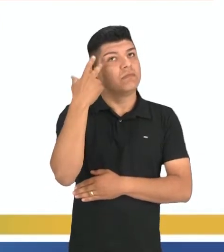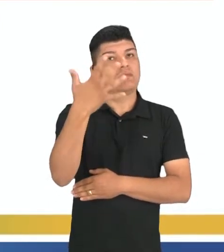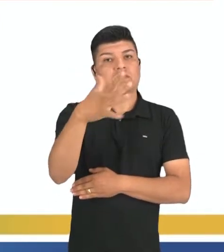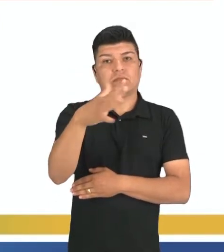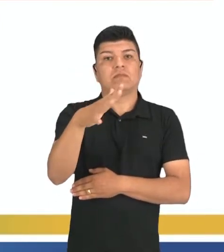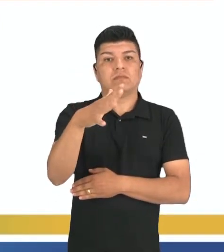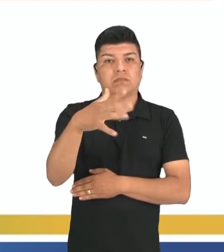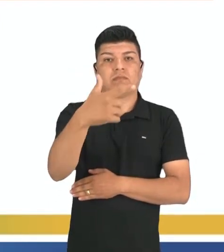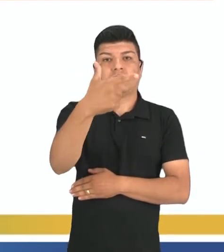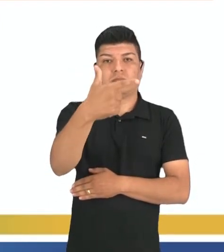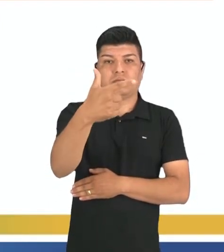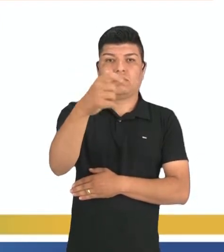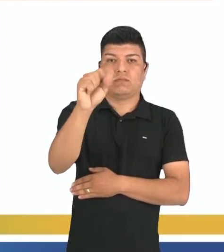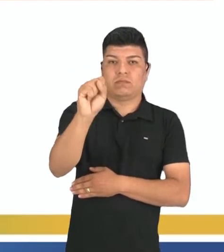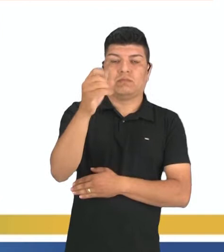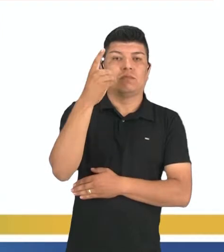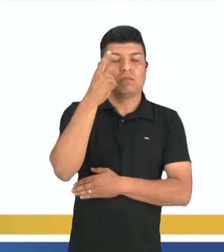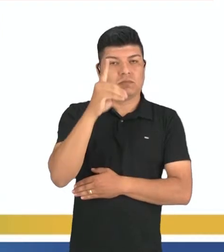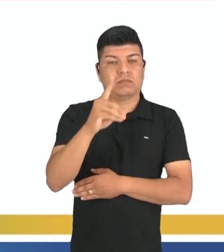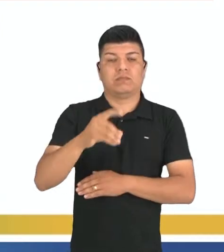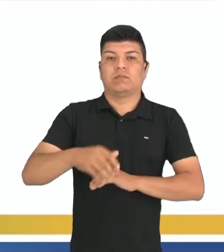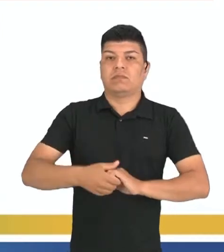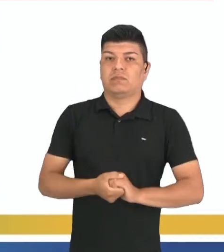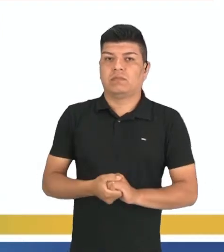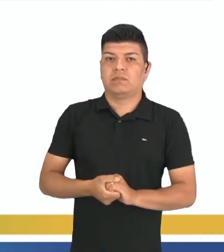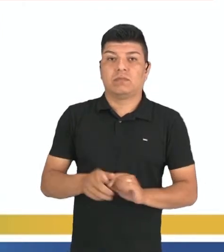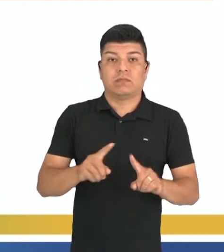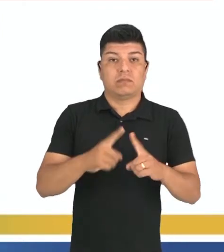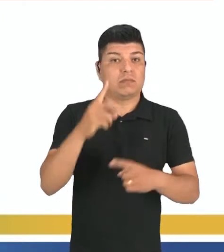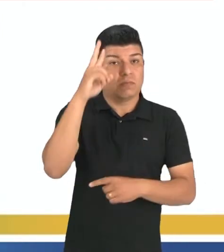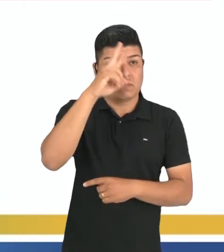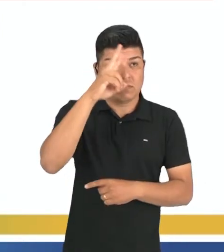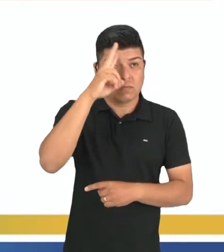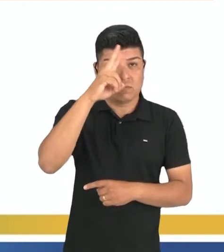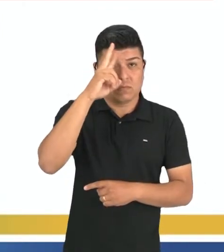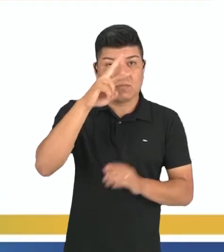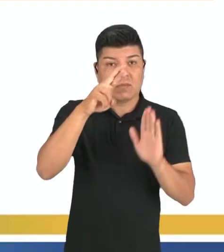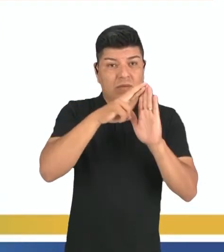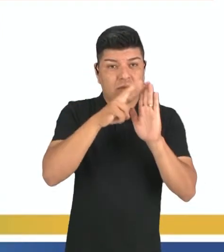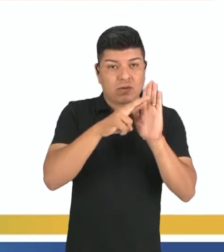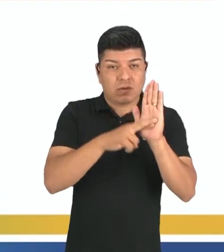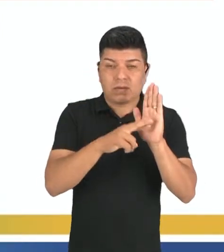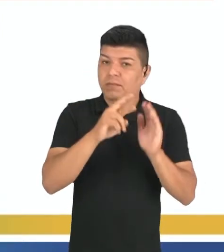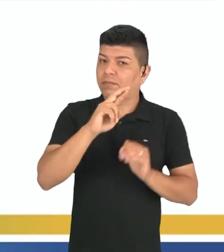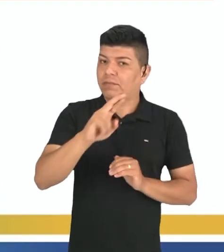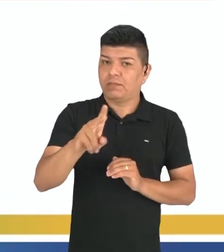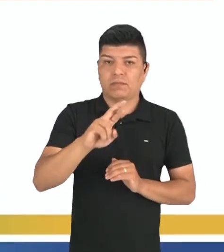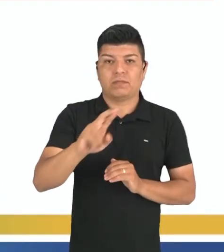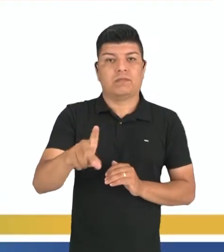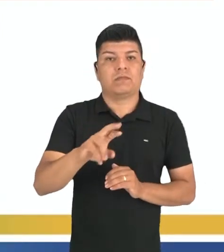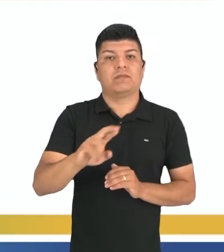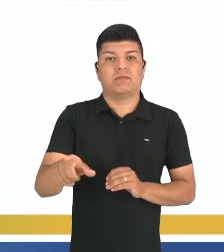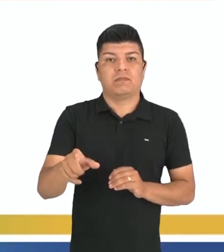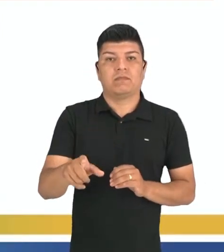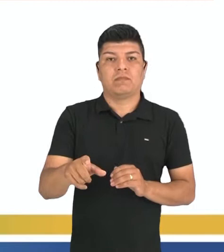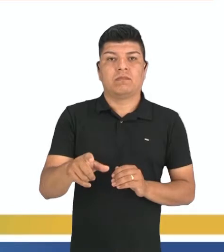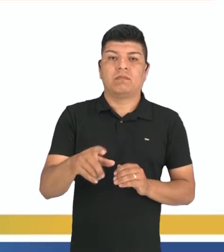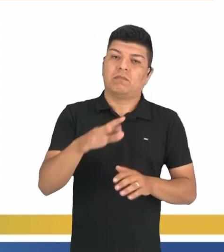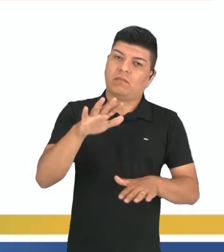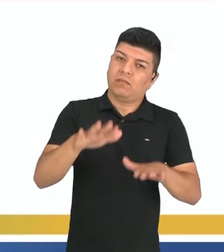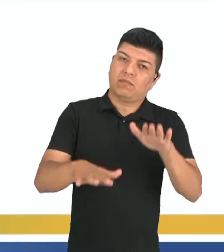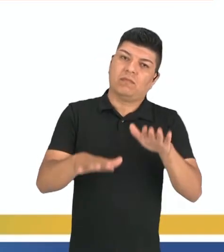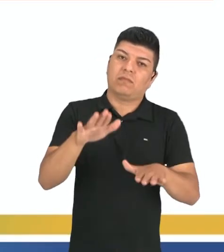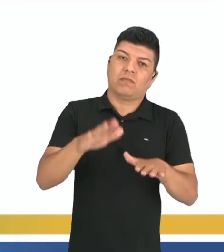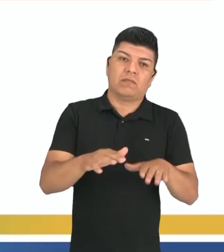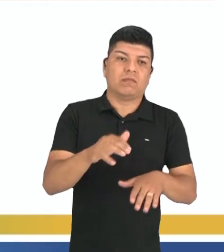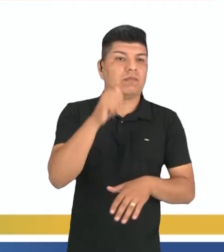esse tempo, em torno de 28 dias. Mas lembrando que isso não é uma regra. Então, esse ciclo ele pode variar de